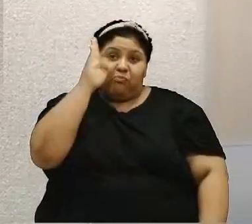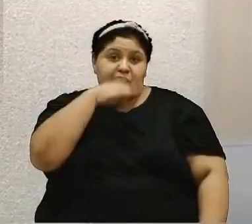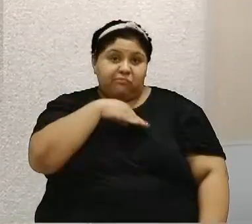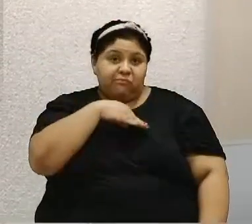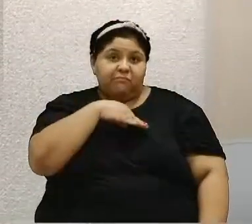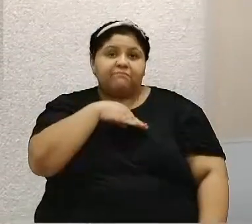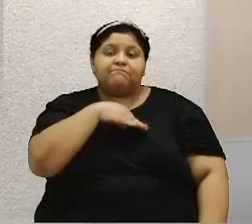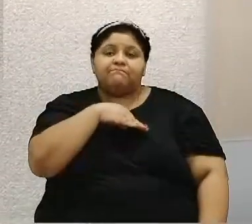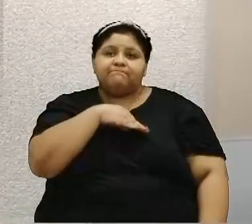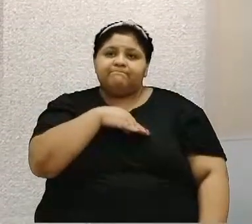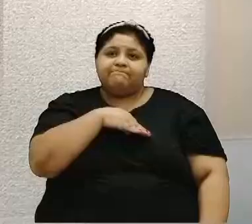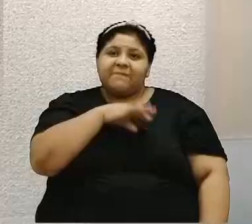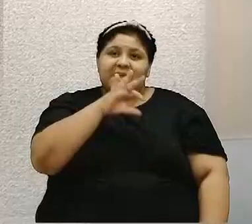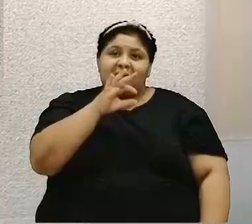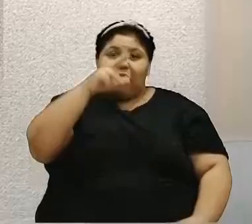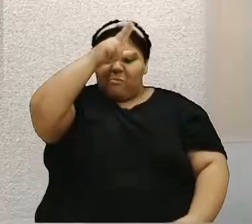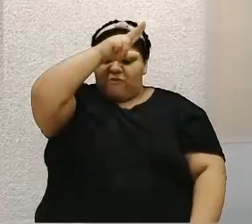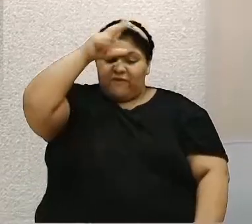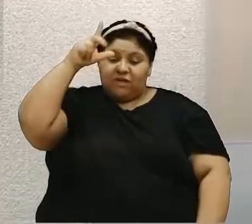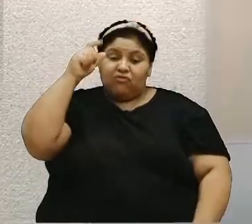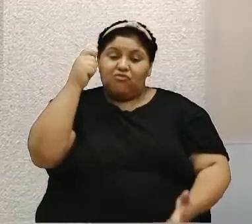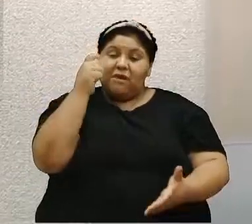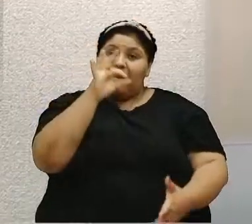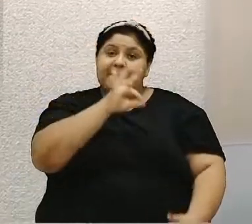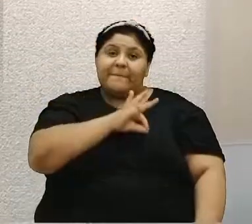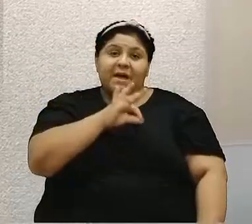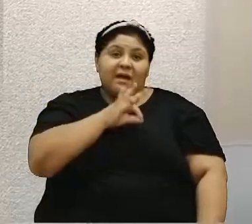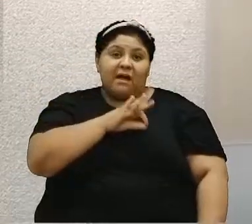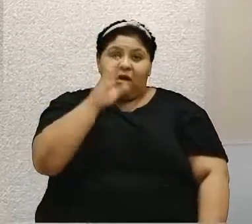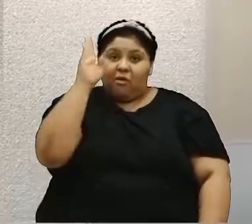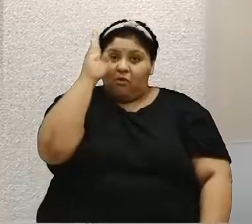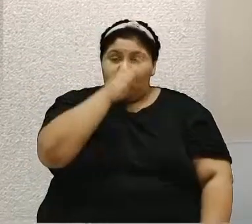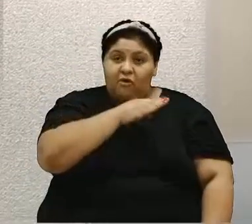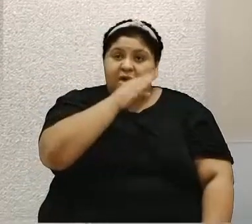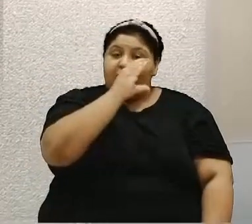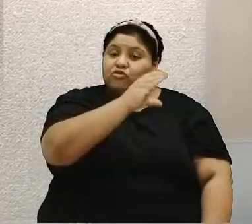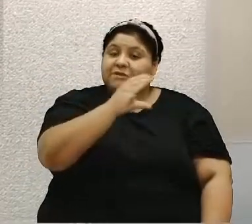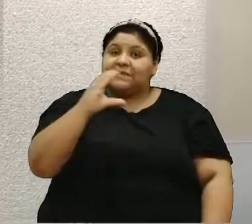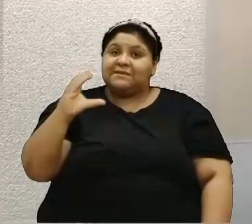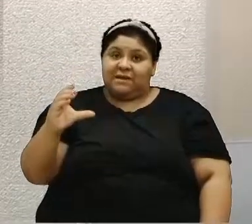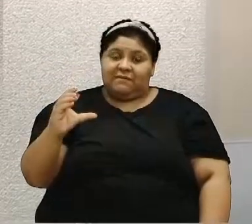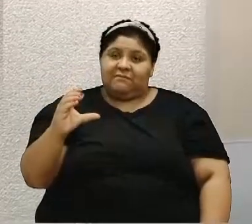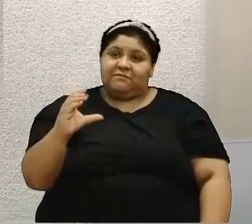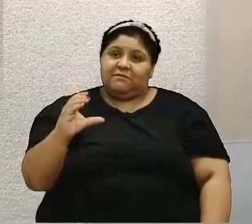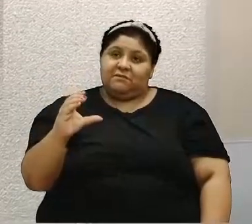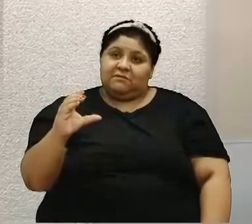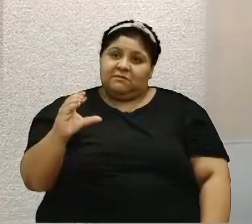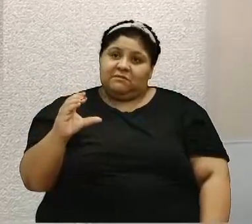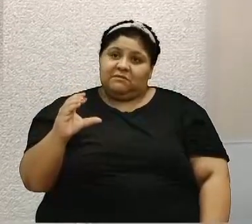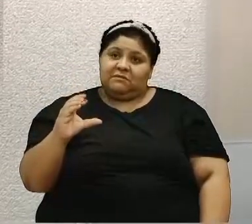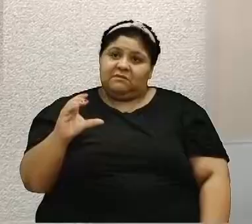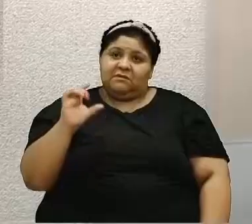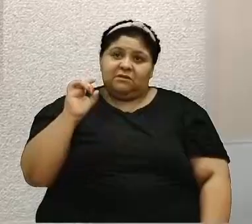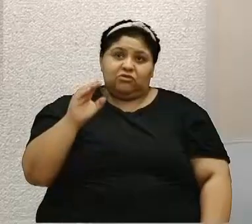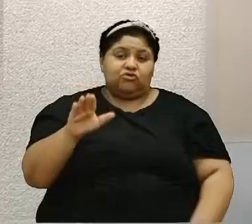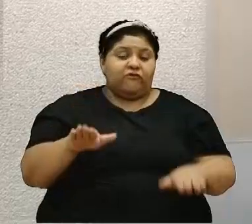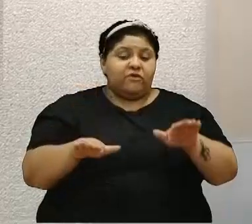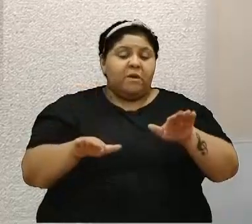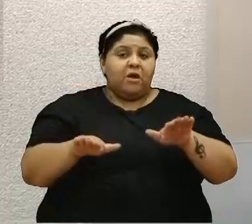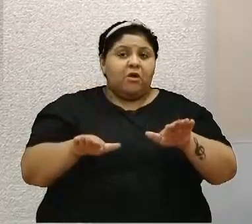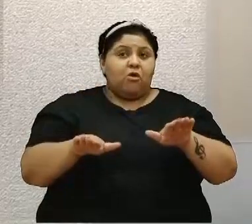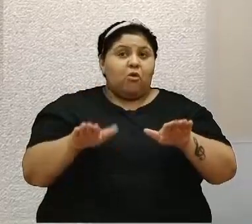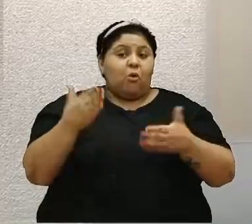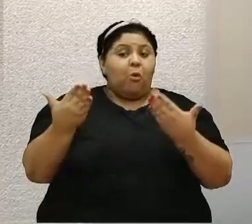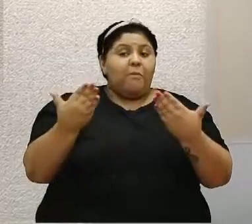A prefeitura paga muito mal aos cargos de confiança. É só fazer uma comparação